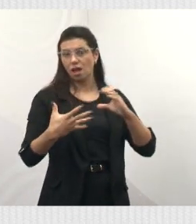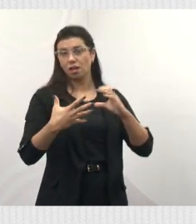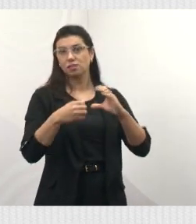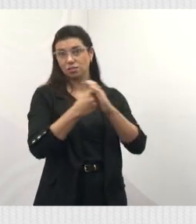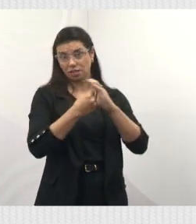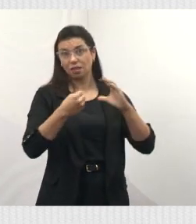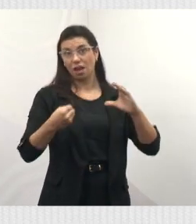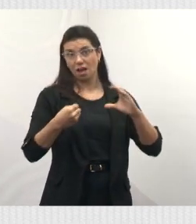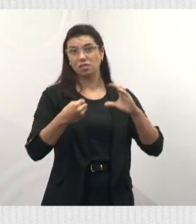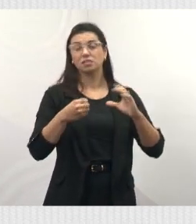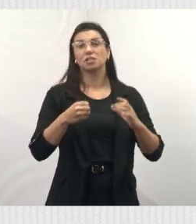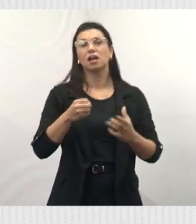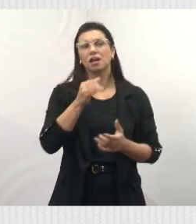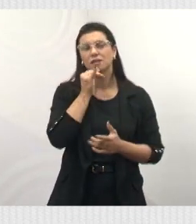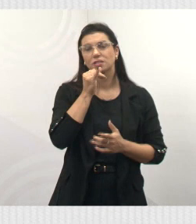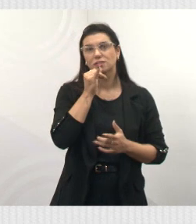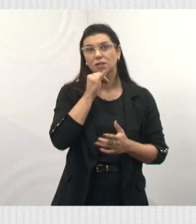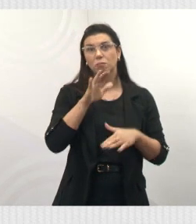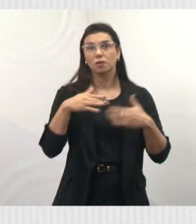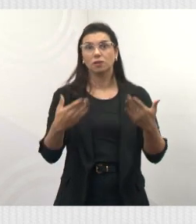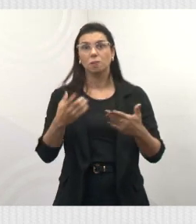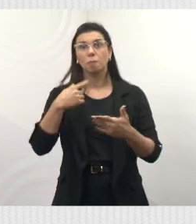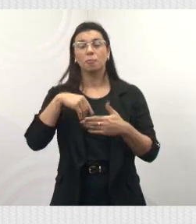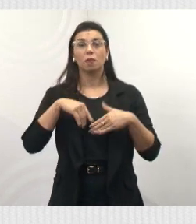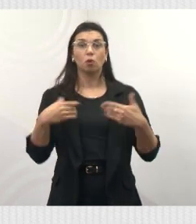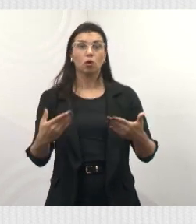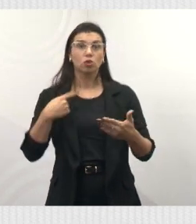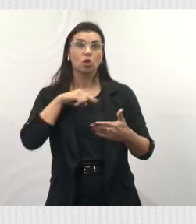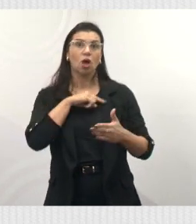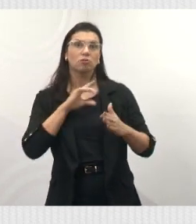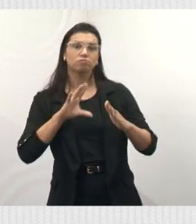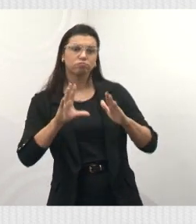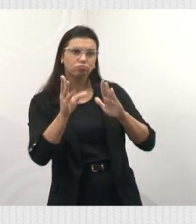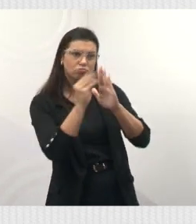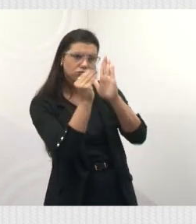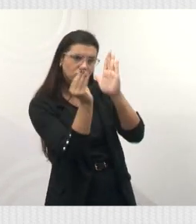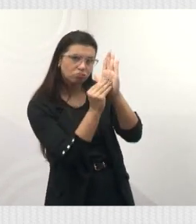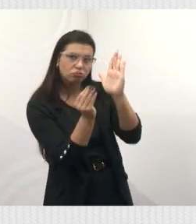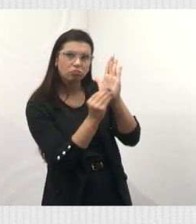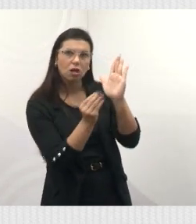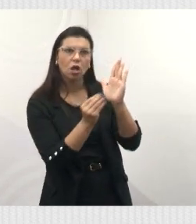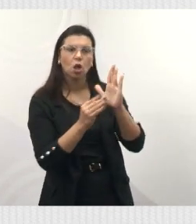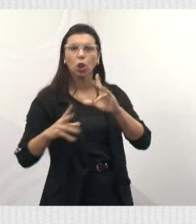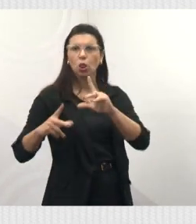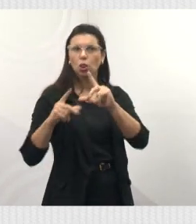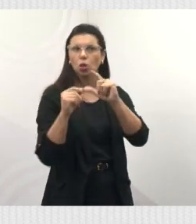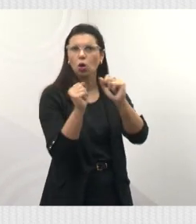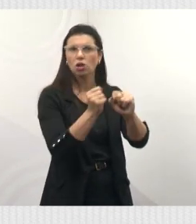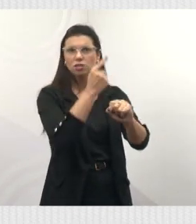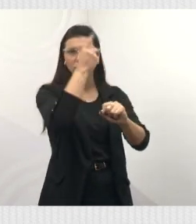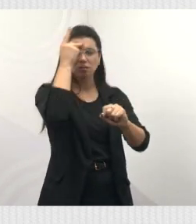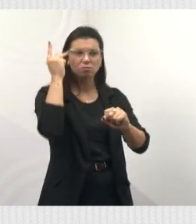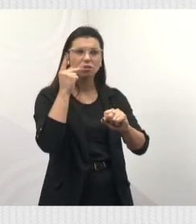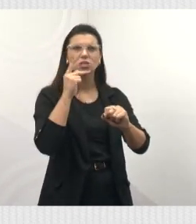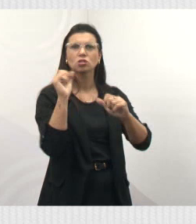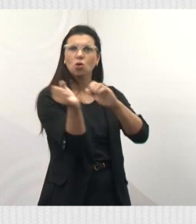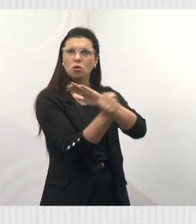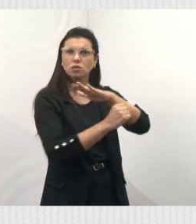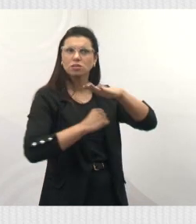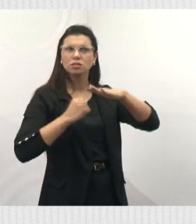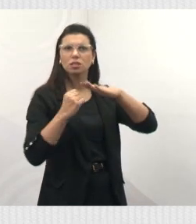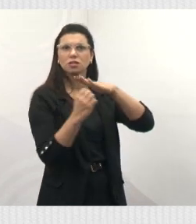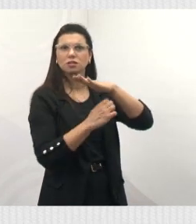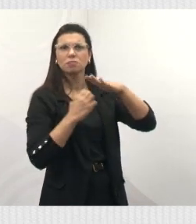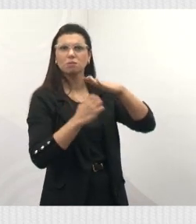que atendem ao município. Então, quando nós colocamos todo o pessoal de todas as empresas, de todas